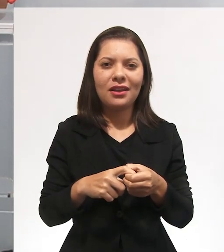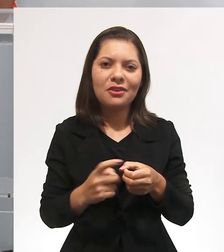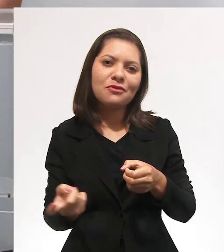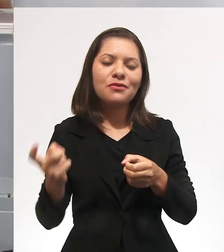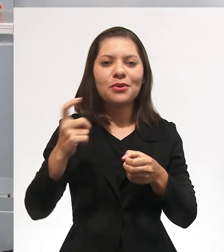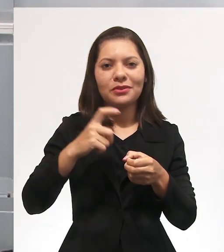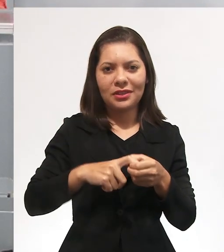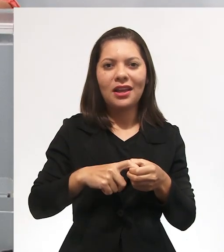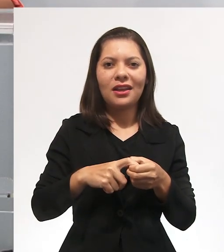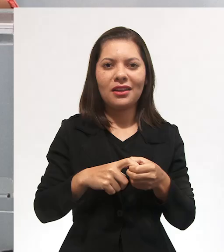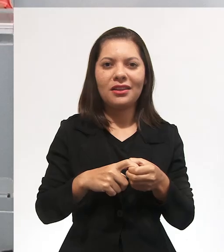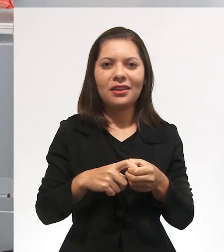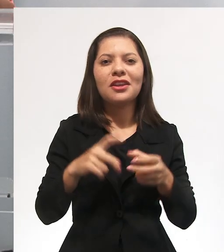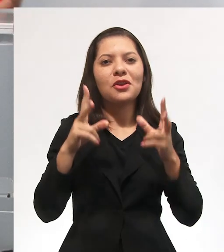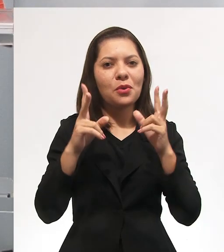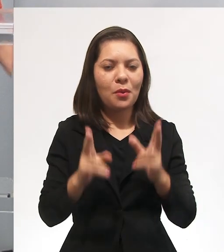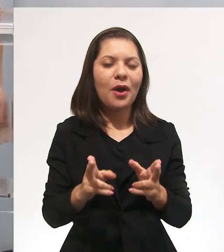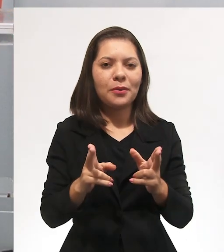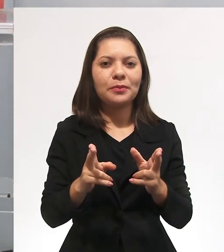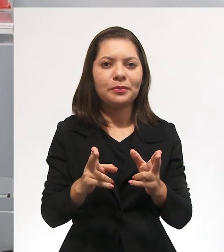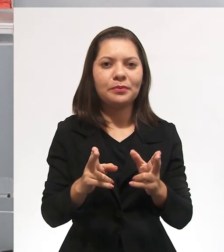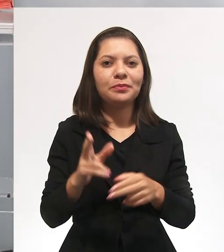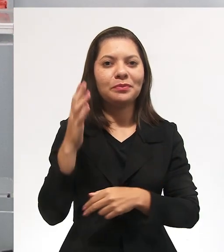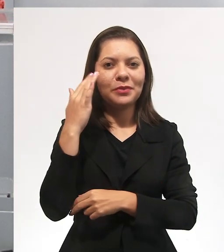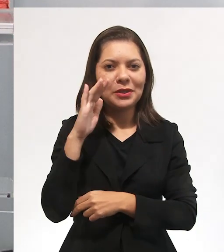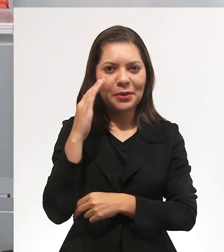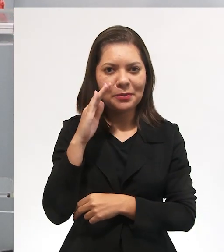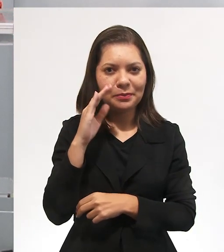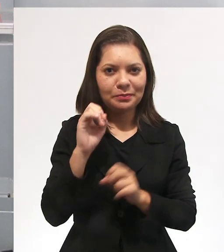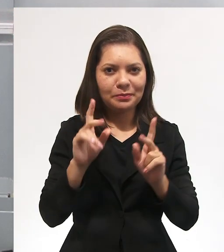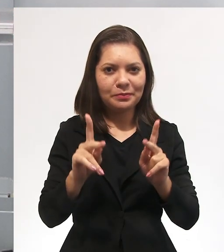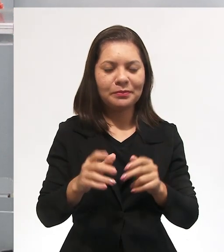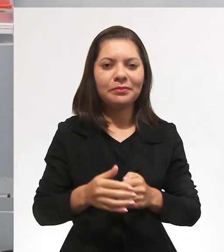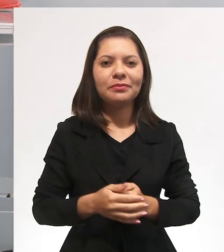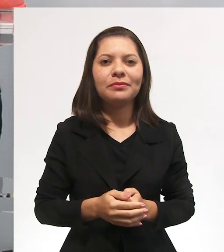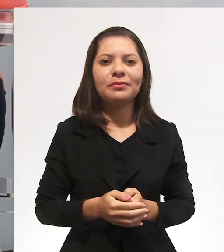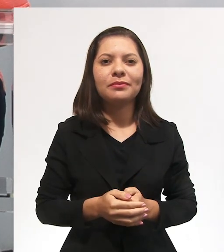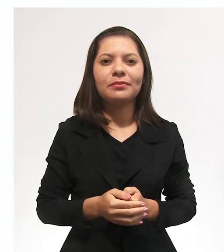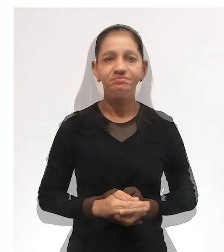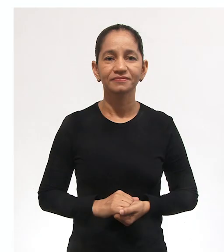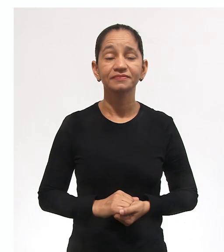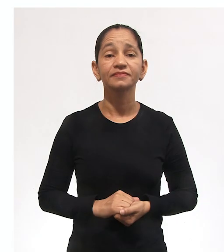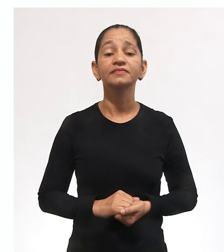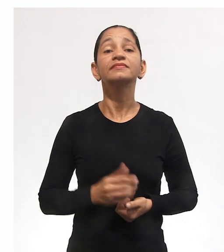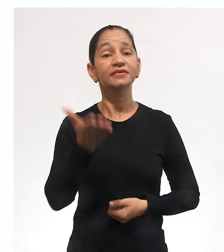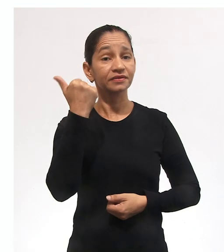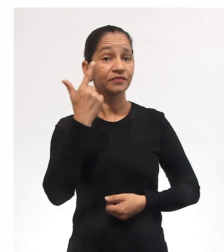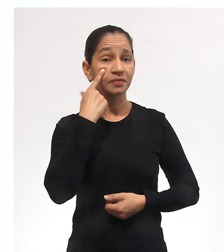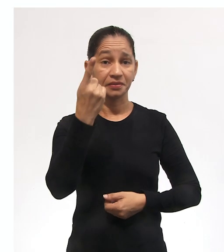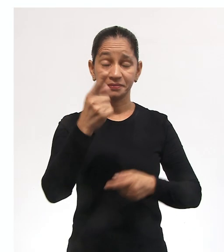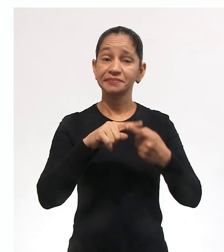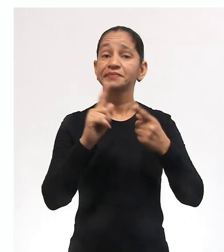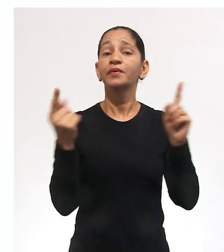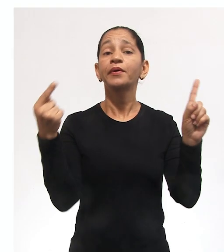se eu estivesse voltando, desfazendo o que eu fiz no início. Ok? Então, vamos lá. A gente tem